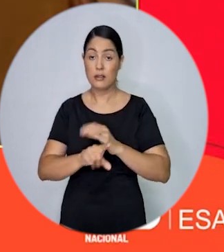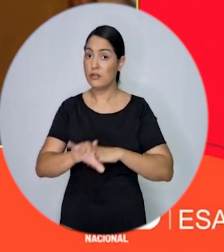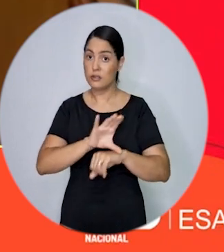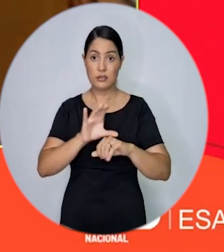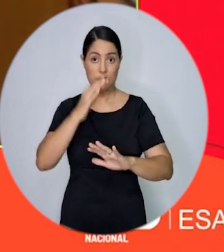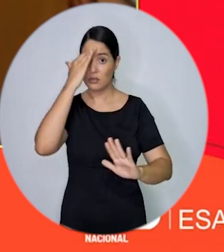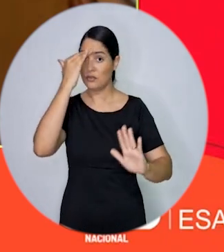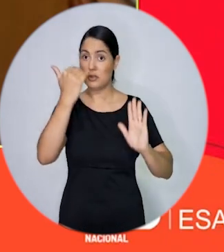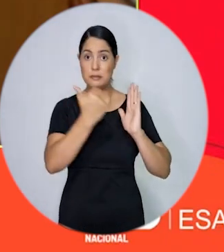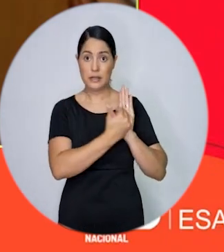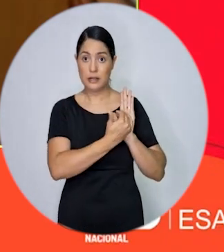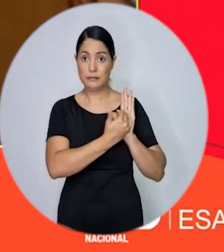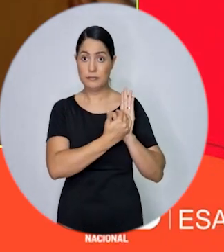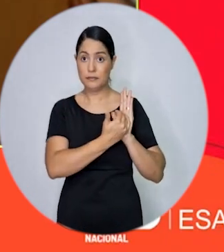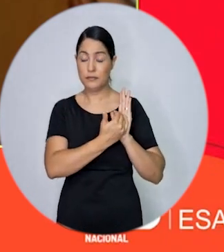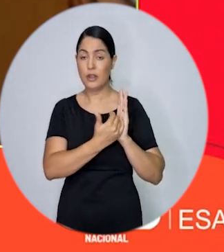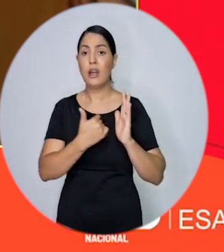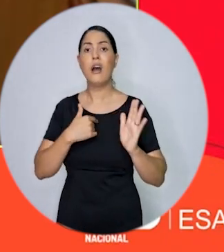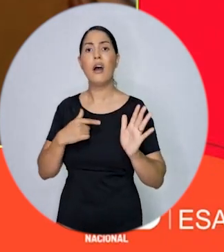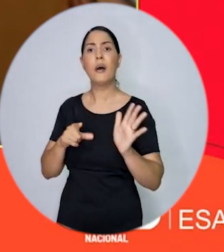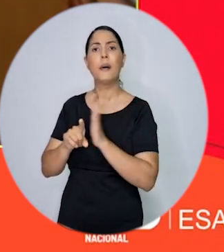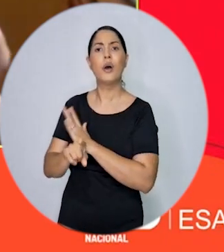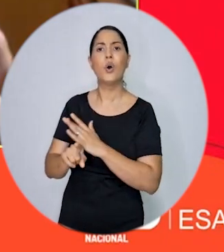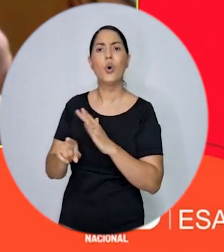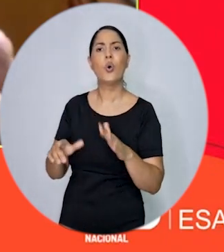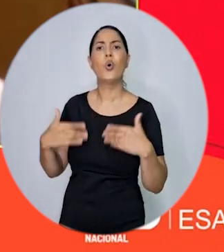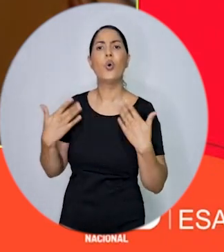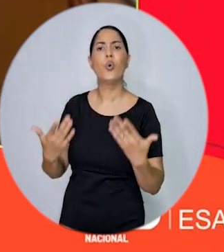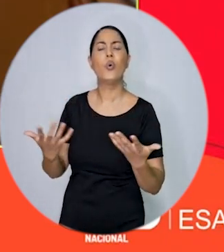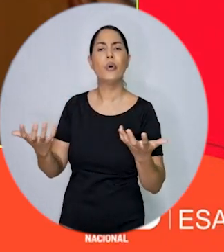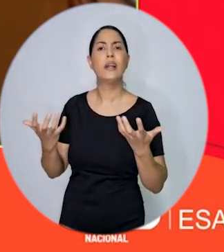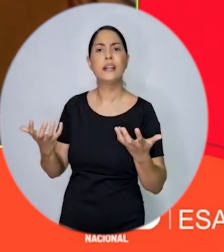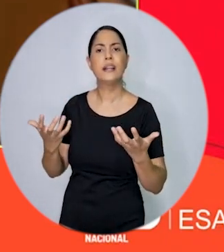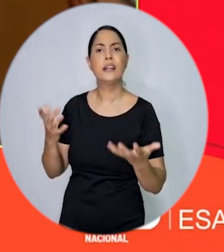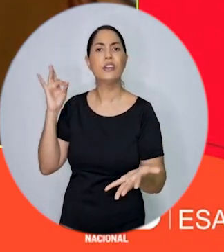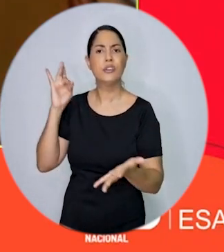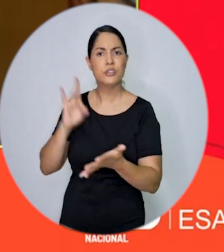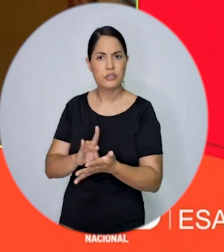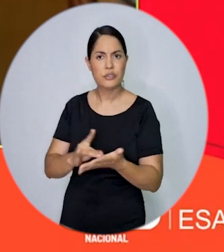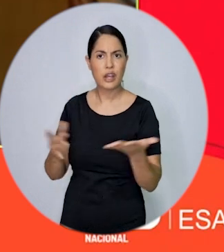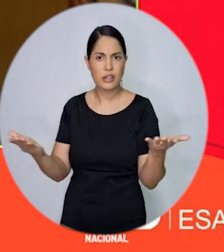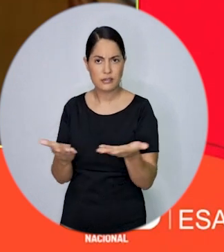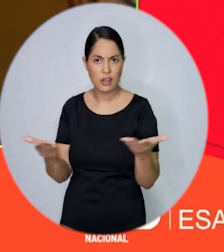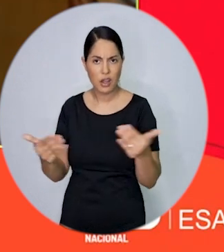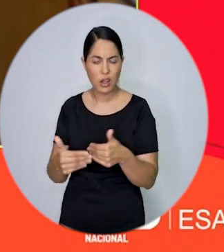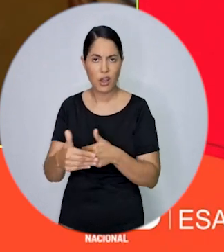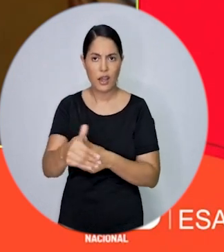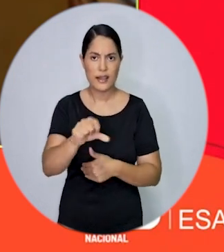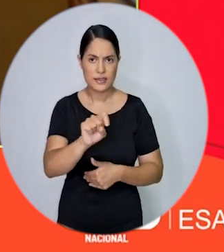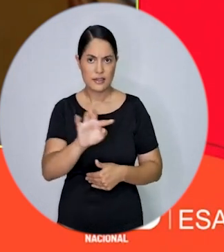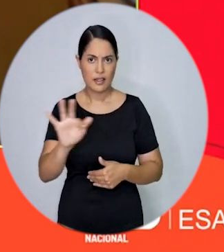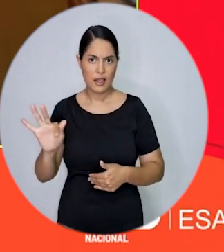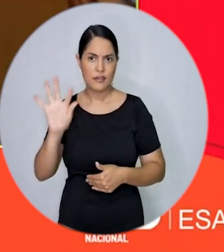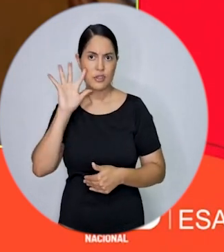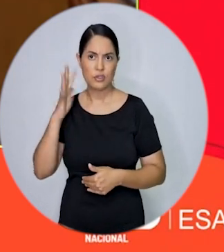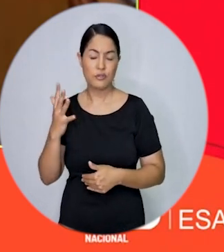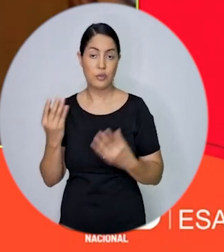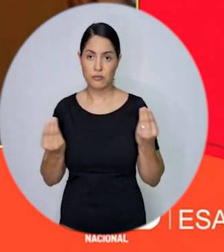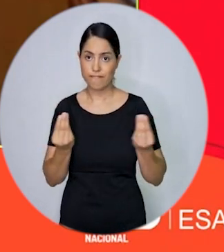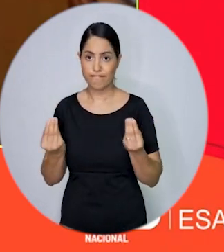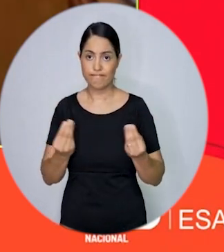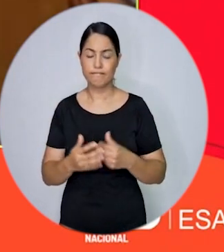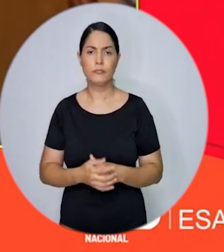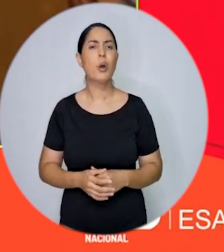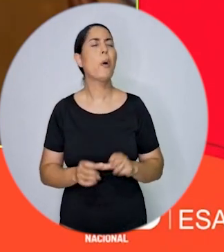inconstitucionalidade. Então, o que o legislador queria e o que foi ratificado agora pelo